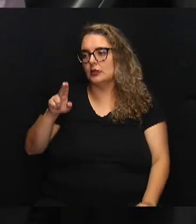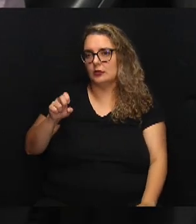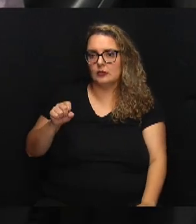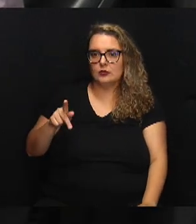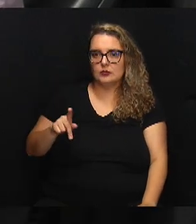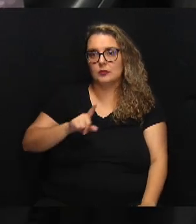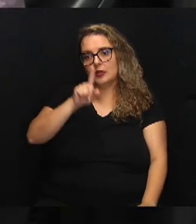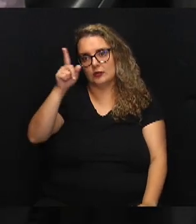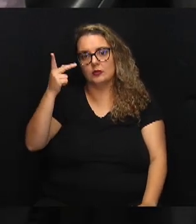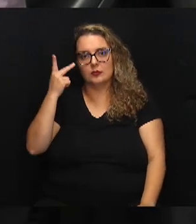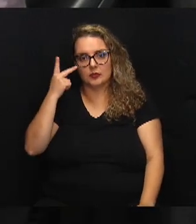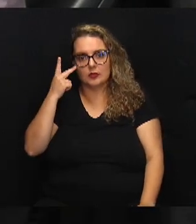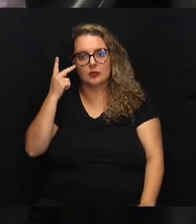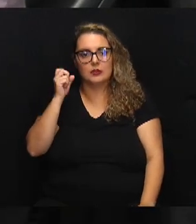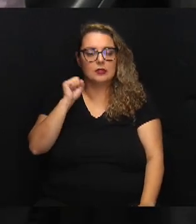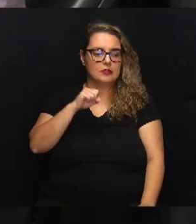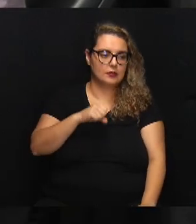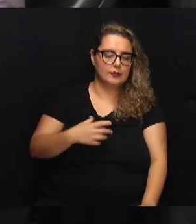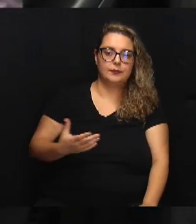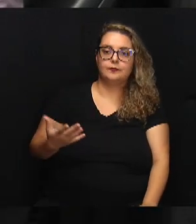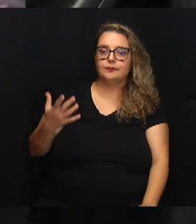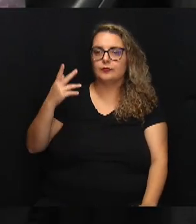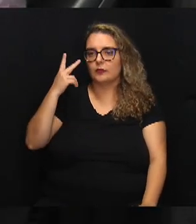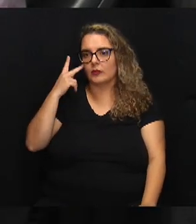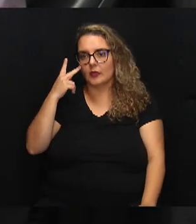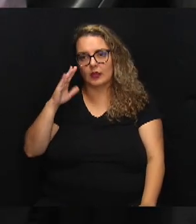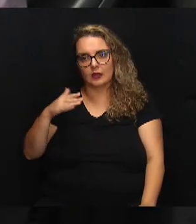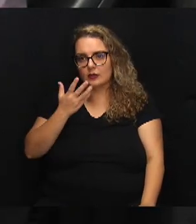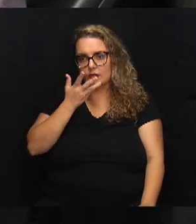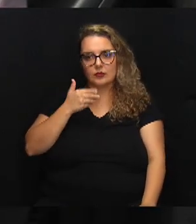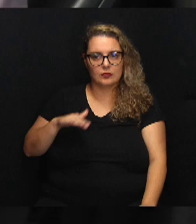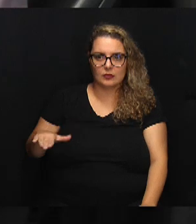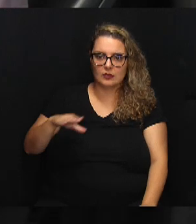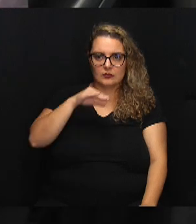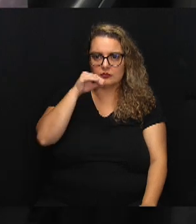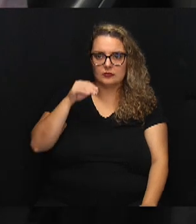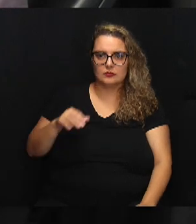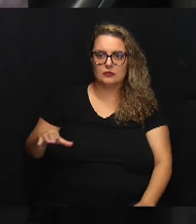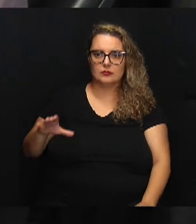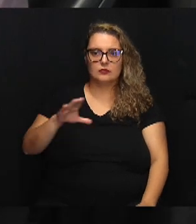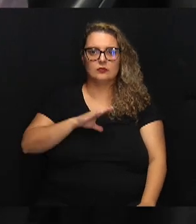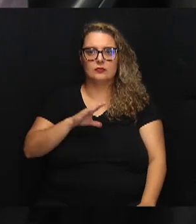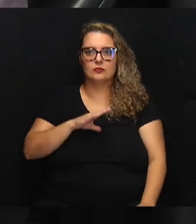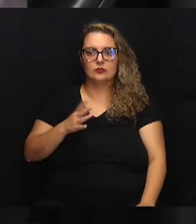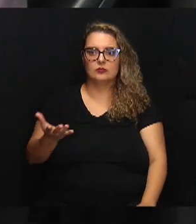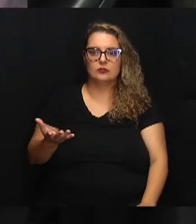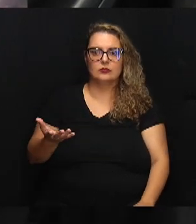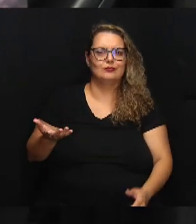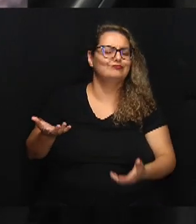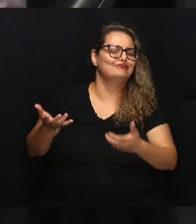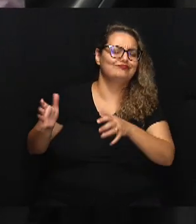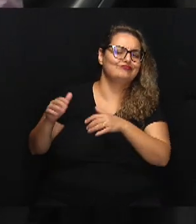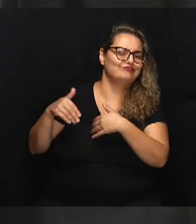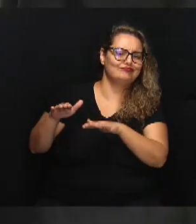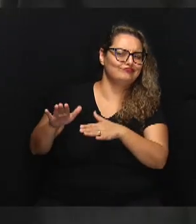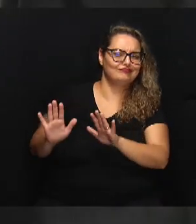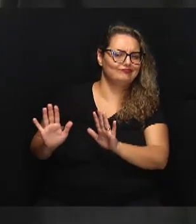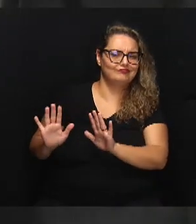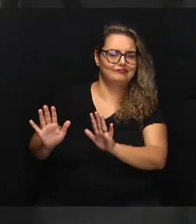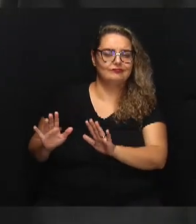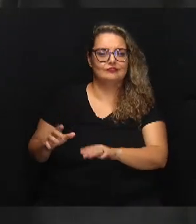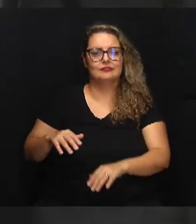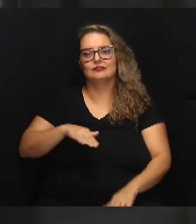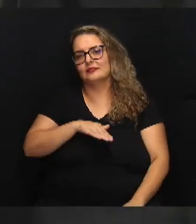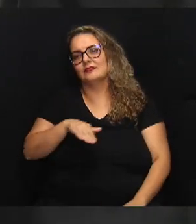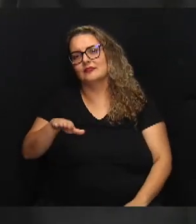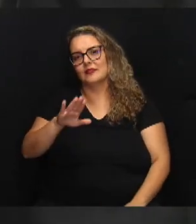São Paulo. Tá. São Paulo, para mim, foi quando eu era criança, adolescente, sempre foi uma cidade assim que eu não queria ir. Eu lembro que a gente passava, quando a gente